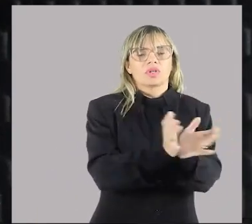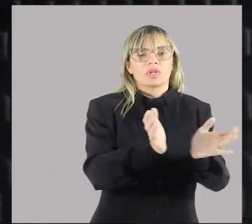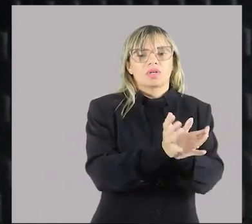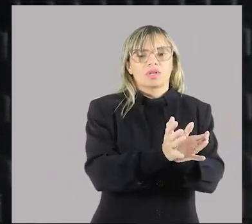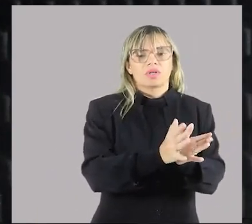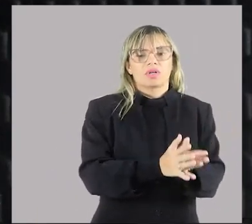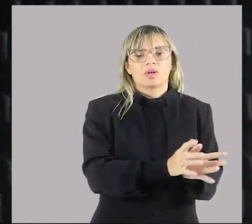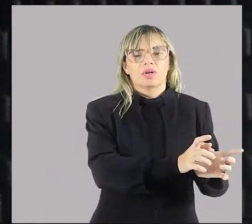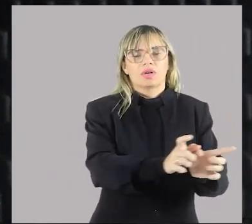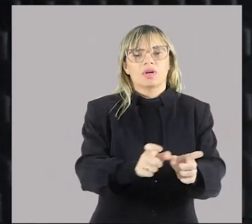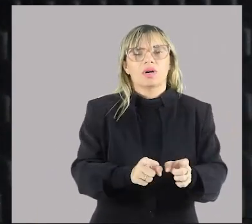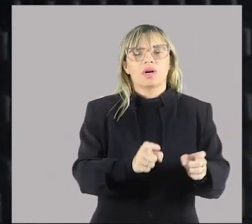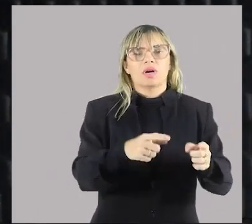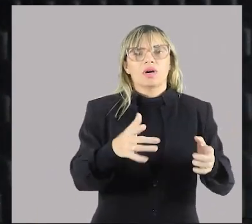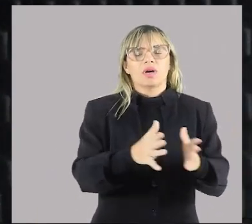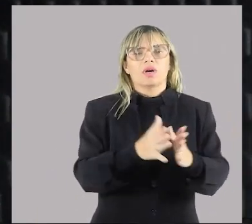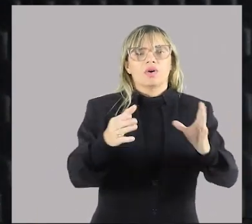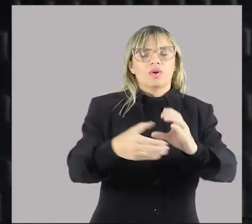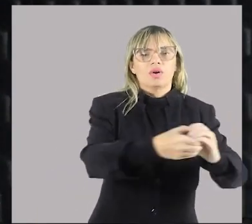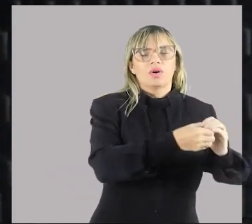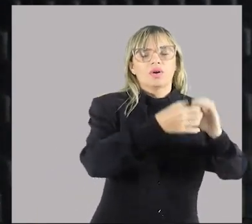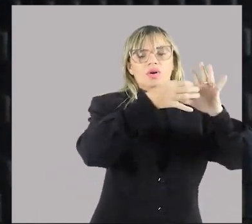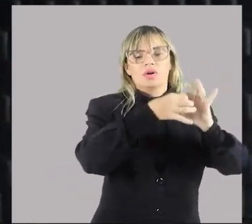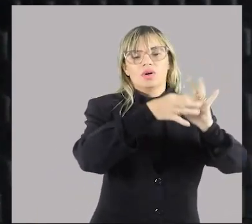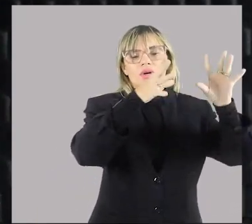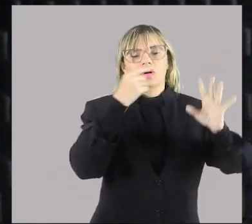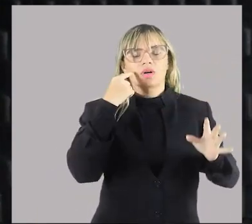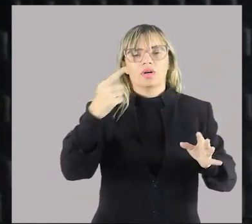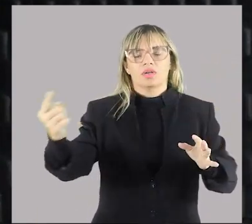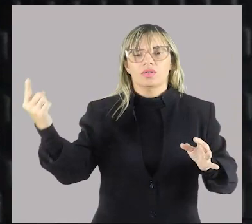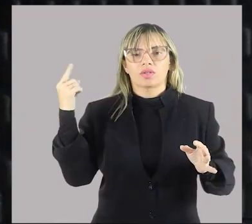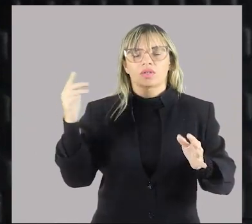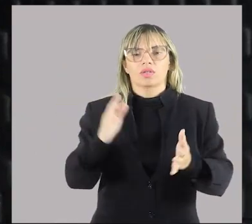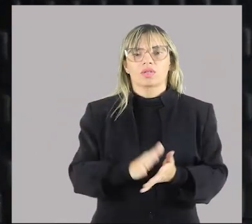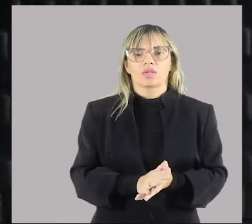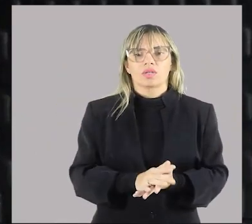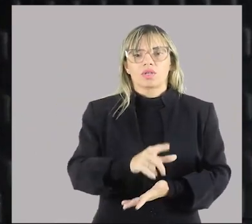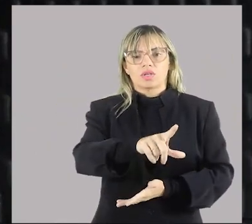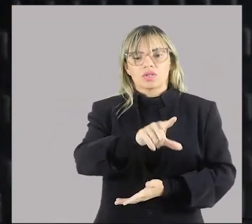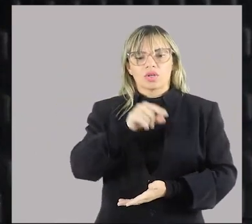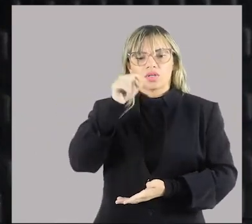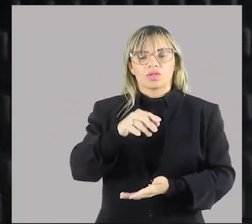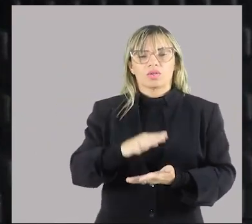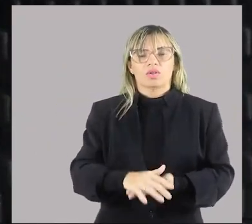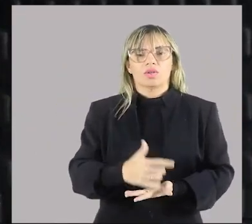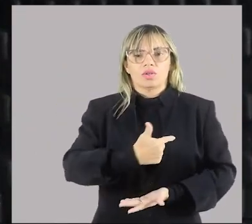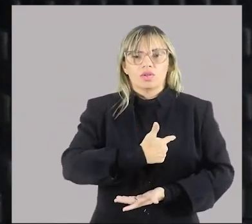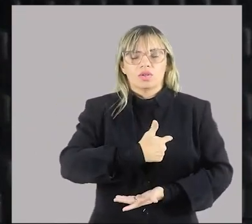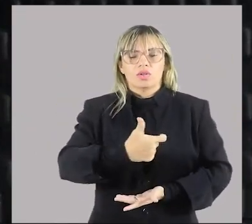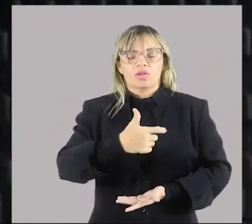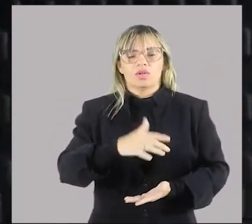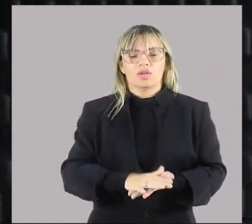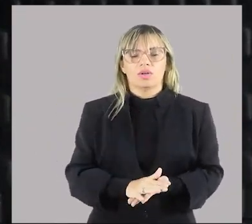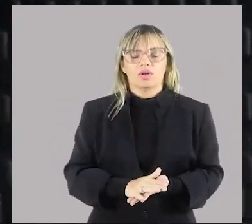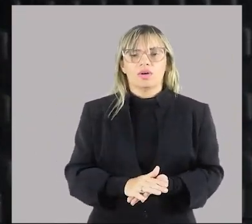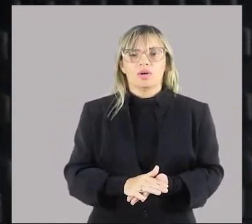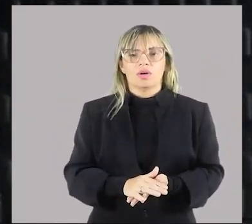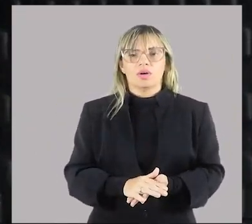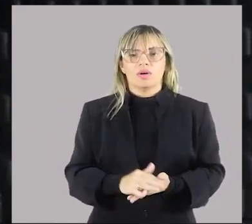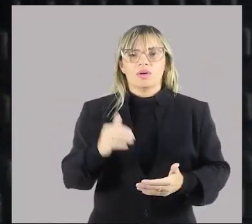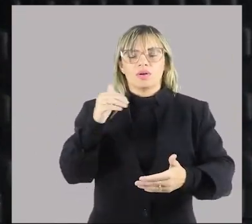ali a chamada Aliança Liberal, indicando o candidato Getúlio Vargas para concorrer com o candidato das